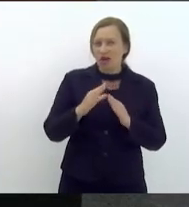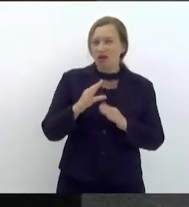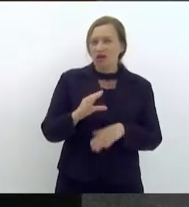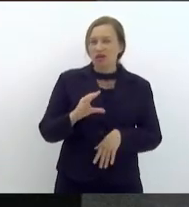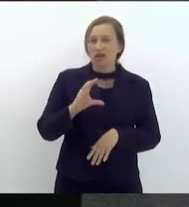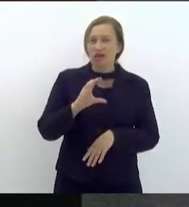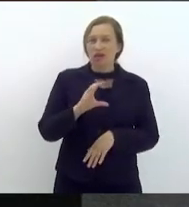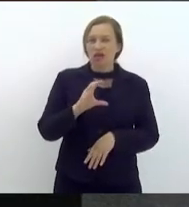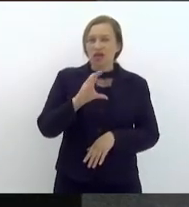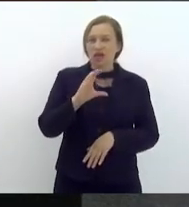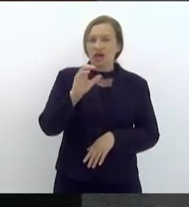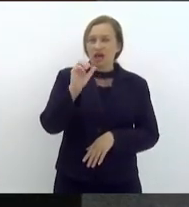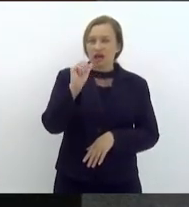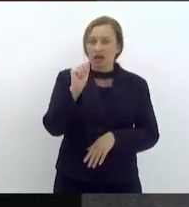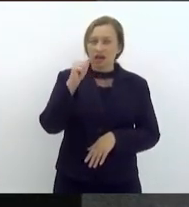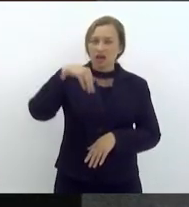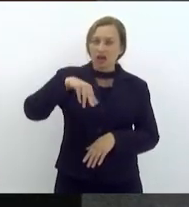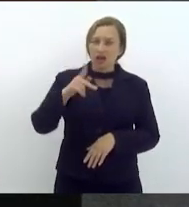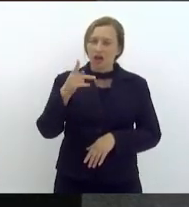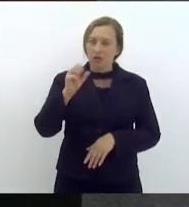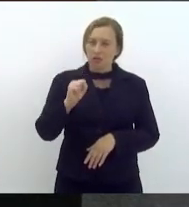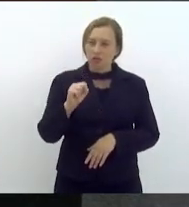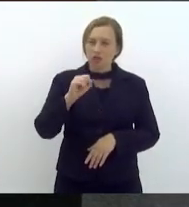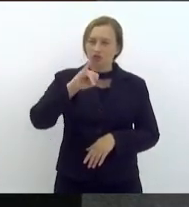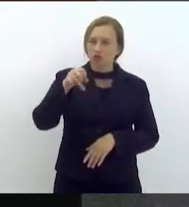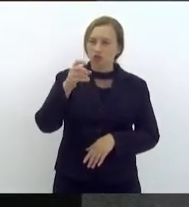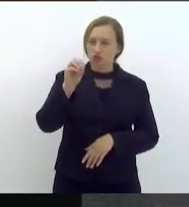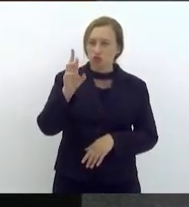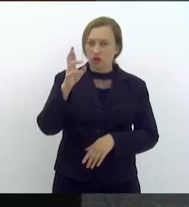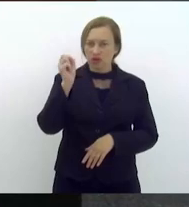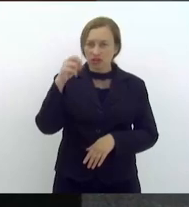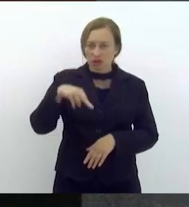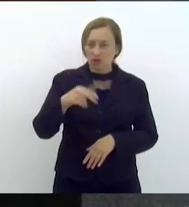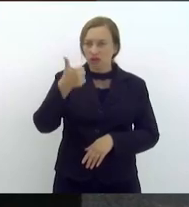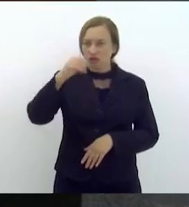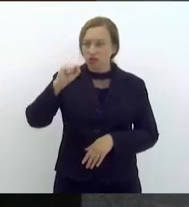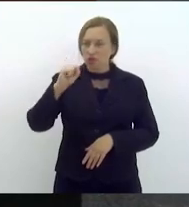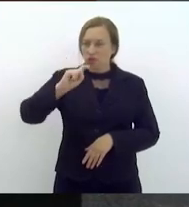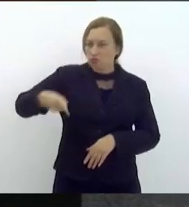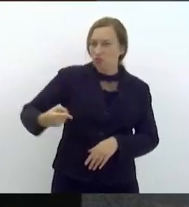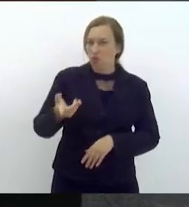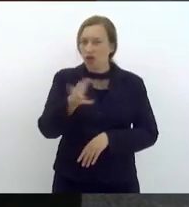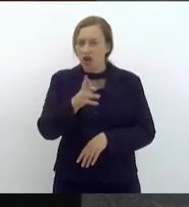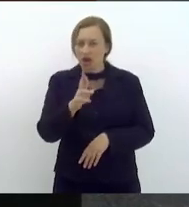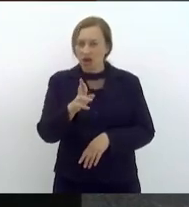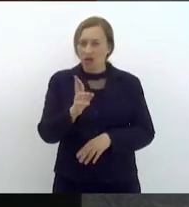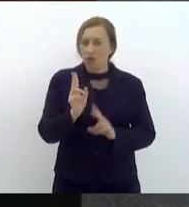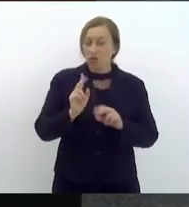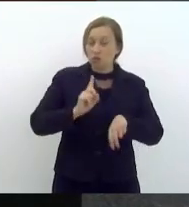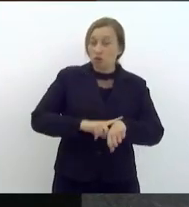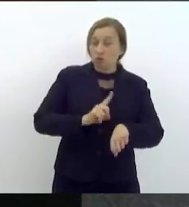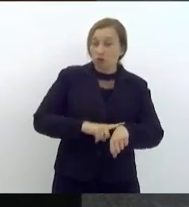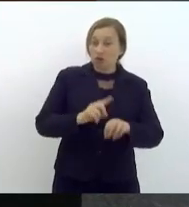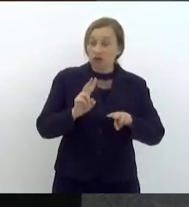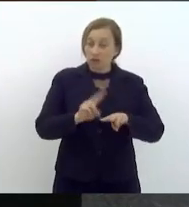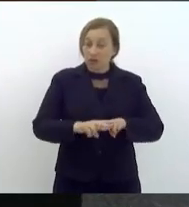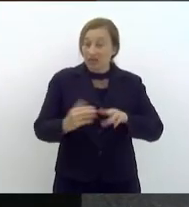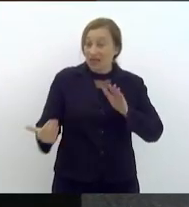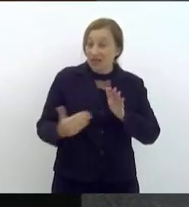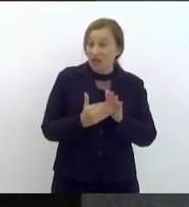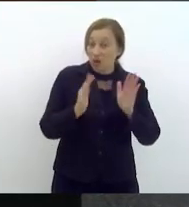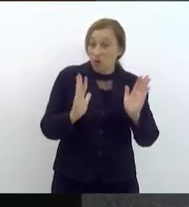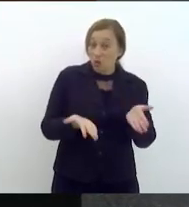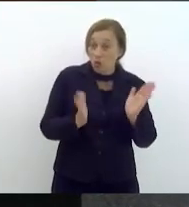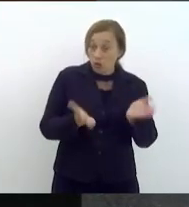do Jordão o valor de 18 mil reais e FB desde o momento da sua prisão até os